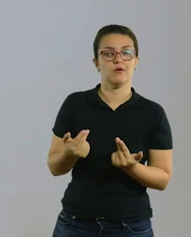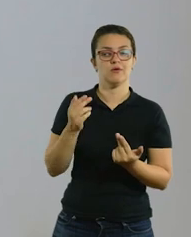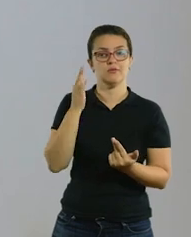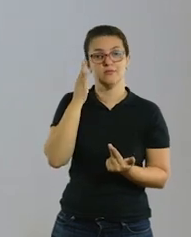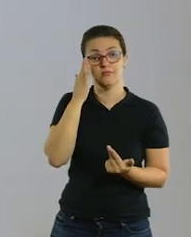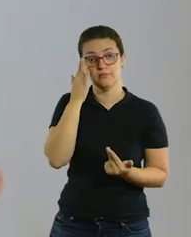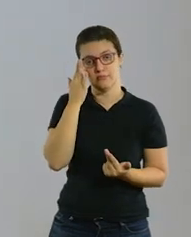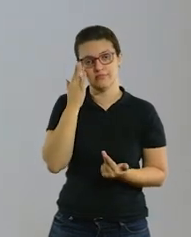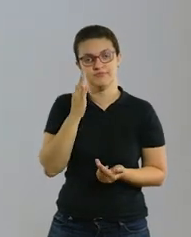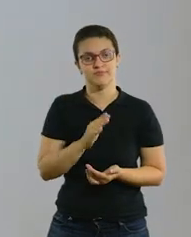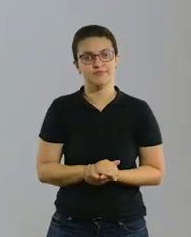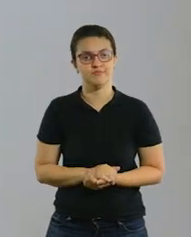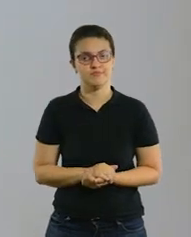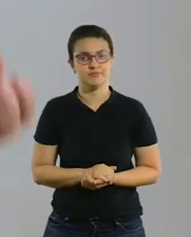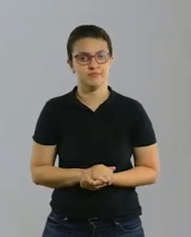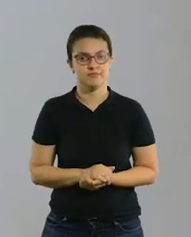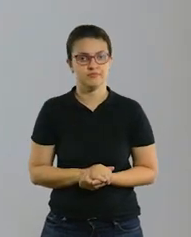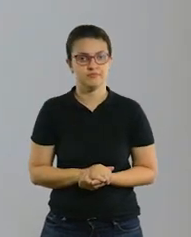Agora, dentro